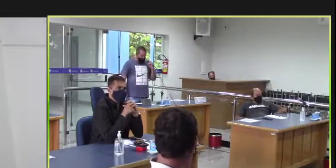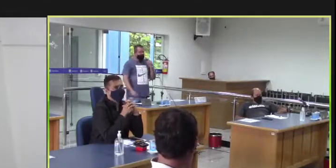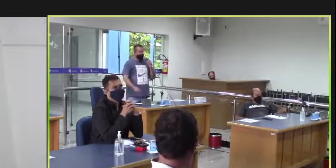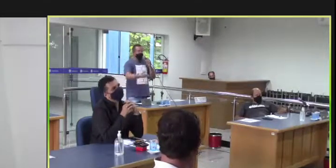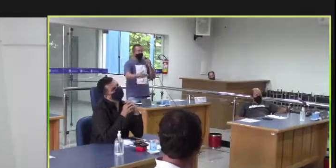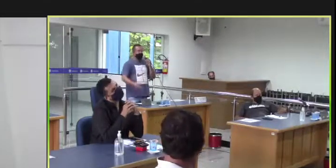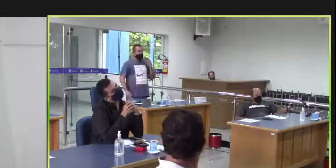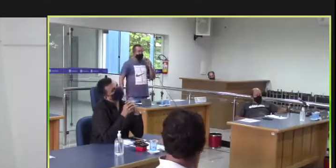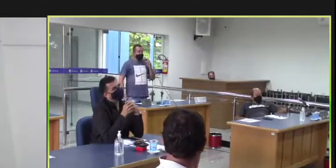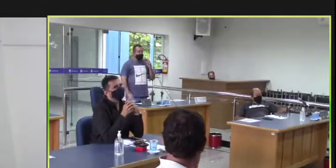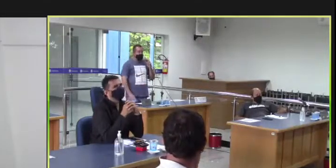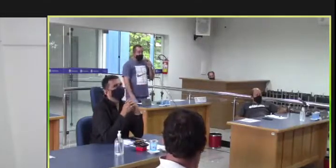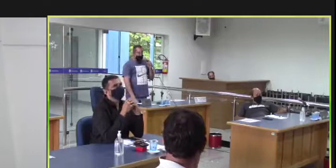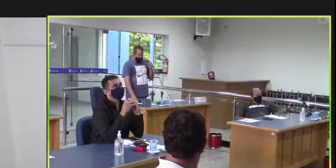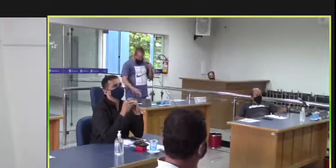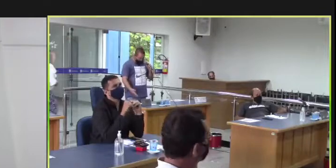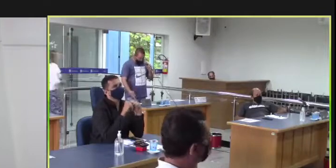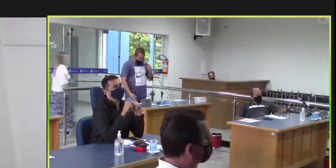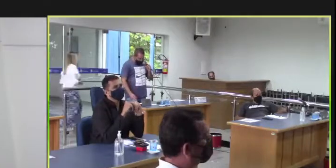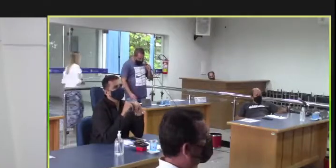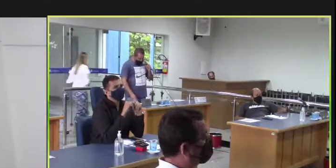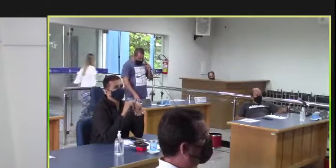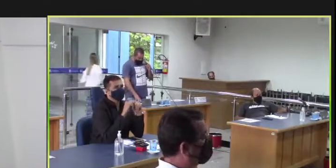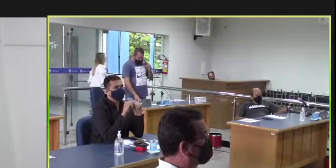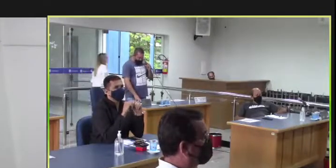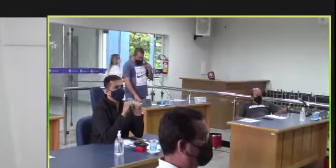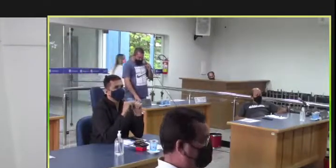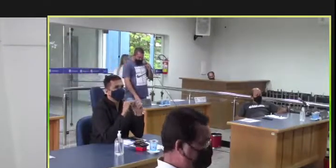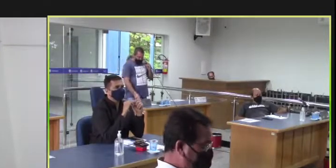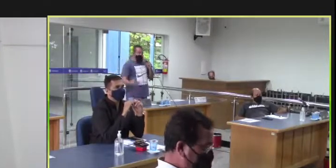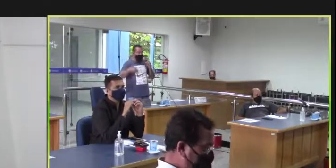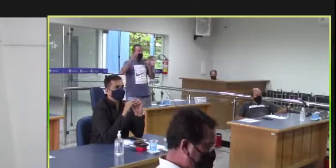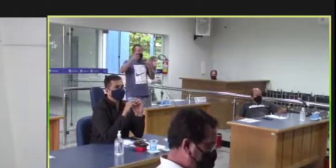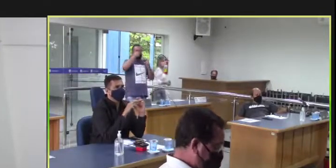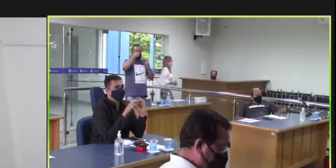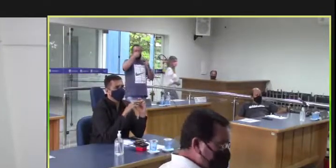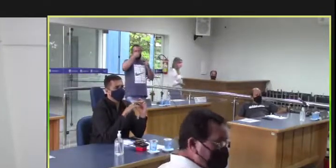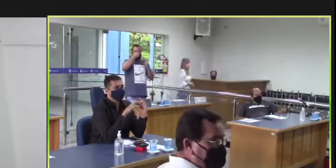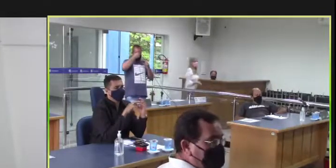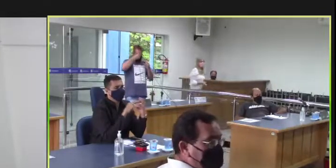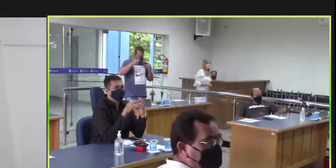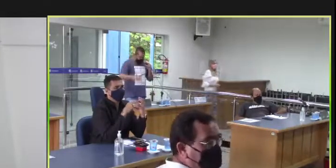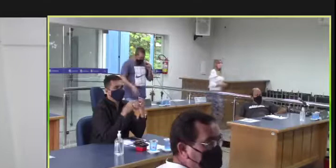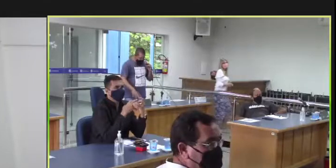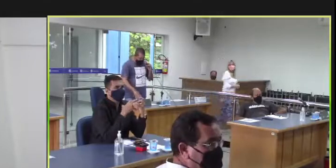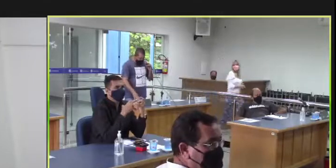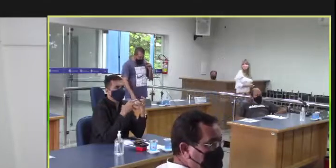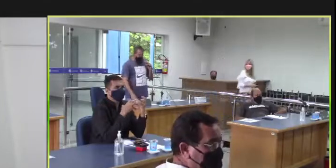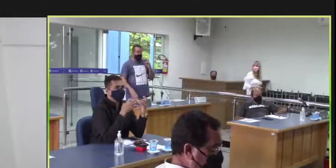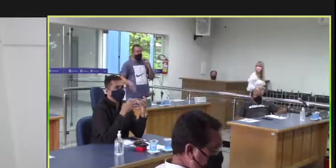Paulo Boldrinho, assistente social Talita também, e as doações, as doações depois que chegar, a Secretaria de Assistente